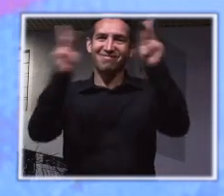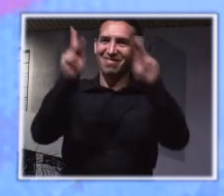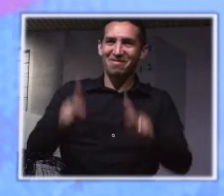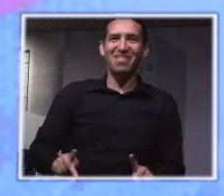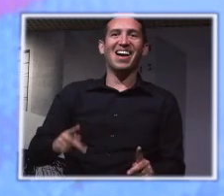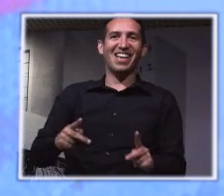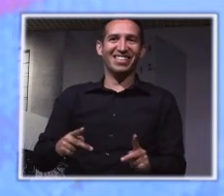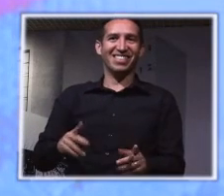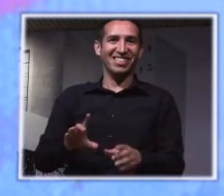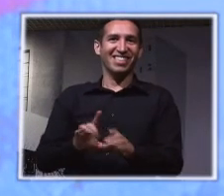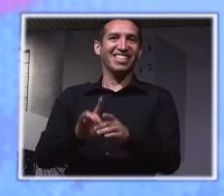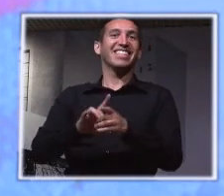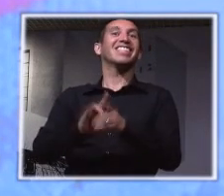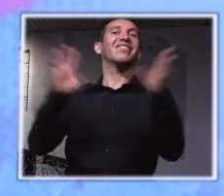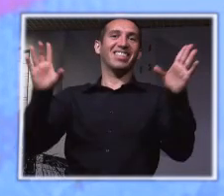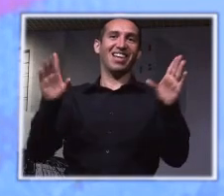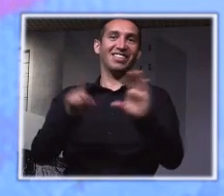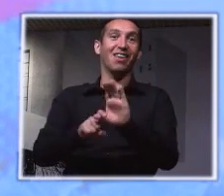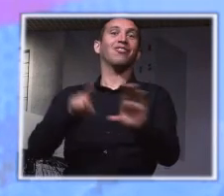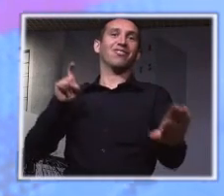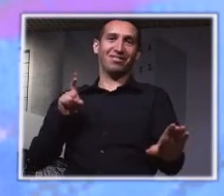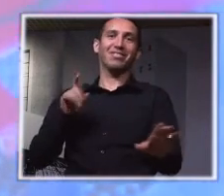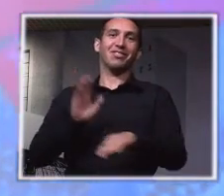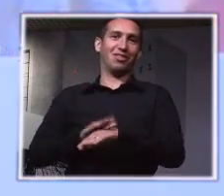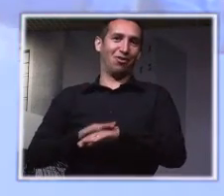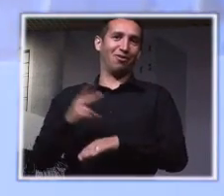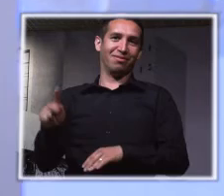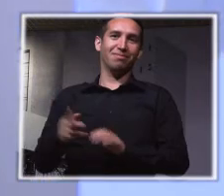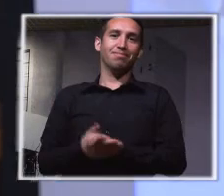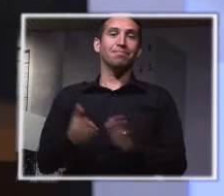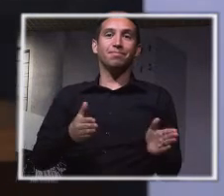emancipação. Eu trago como ilustração